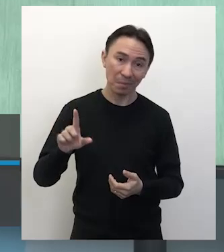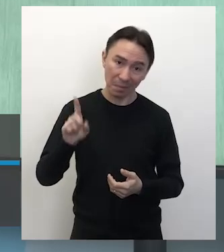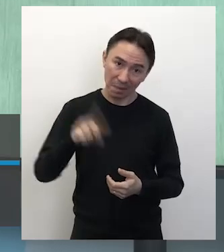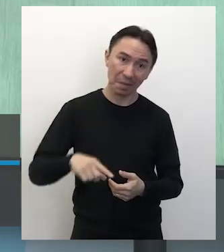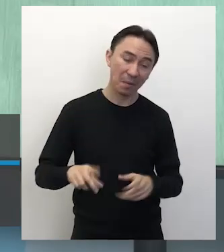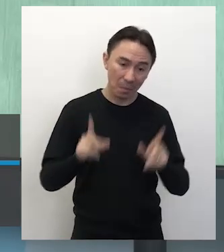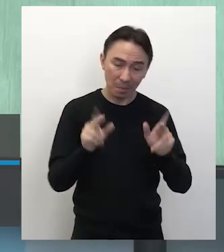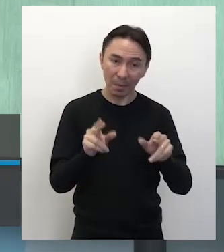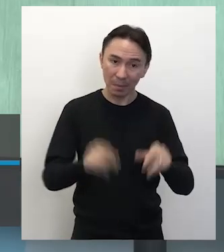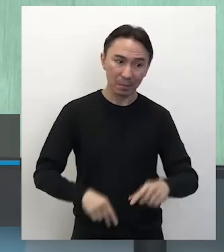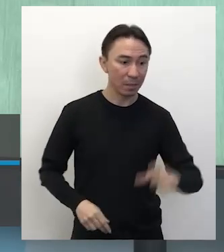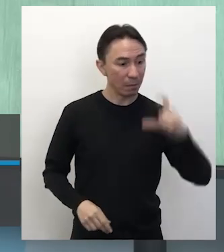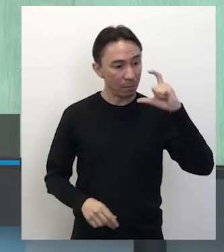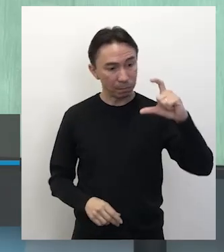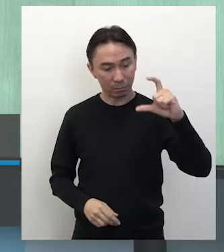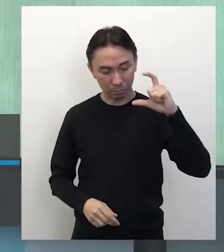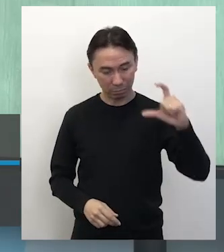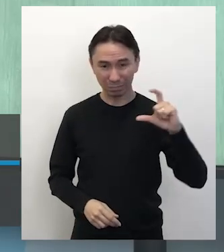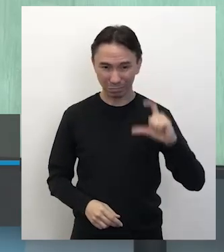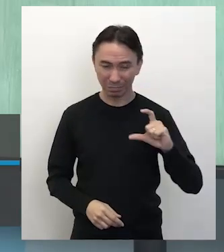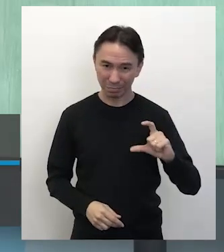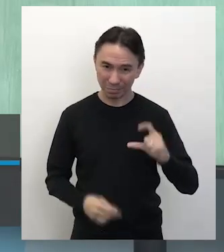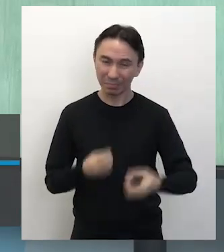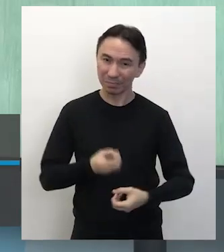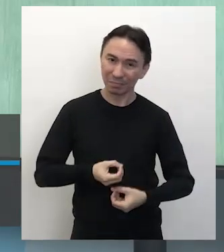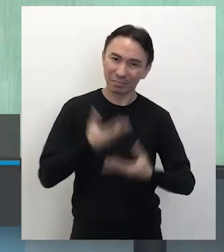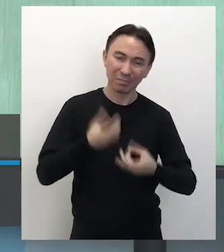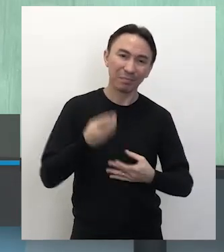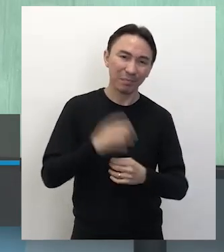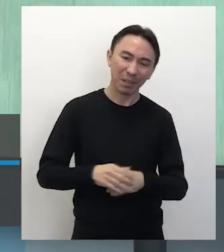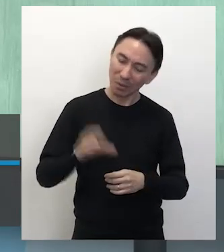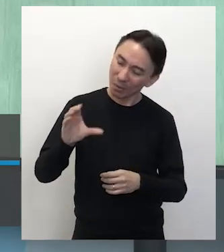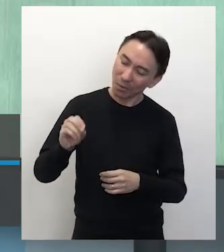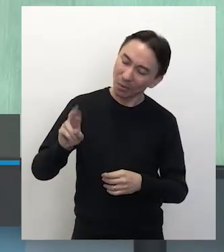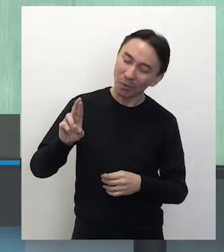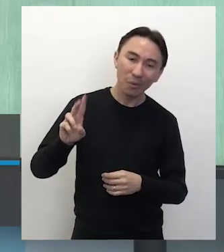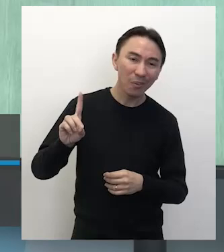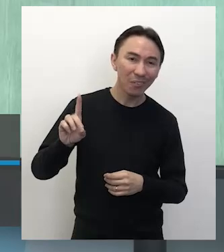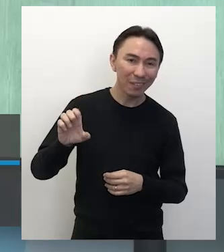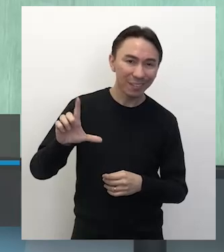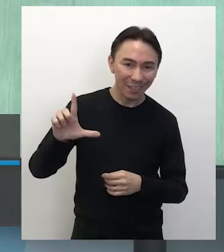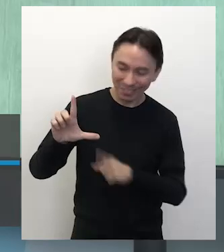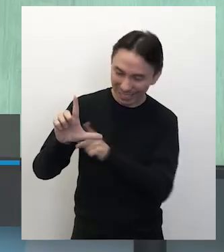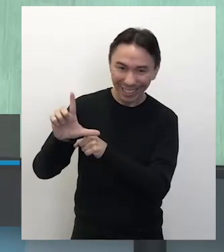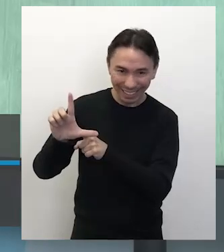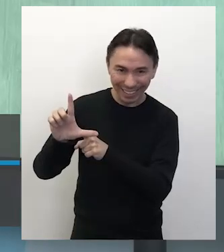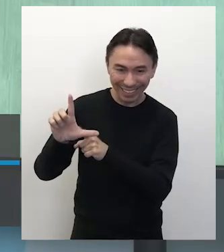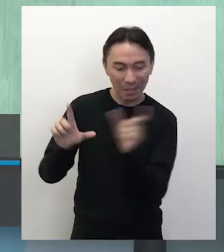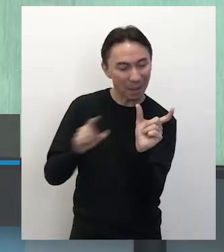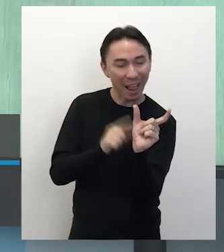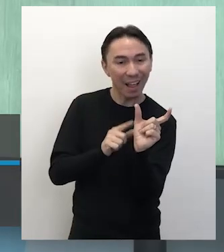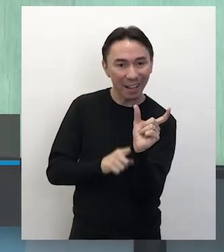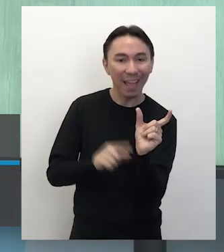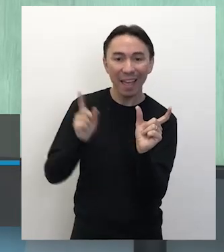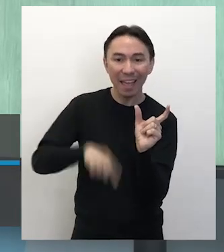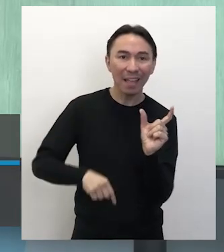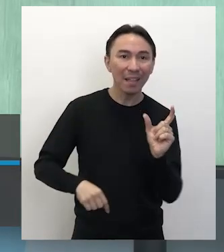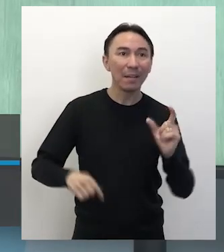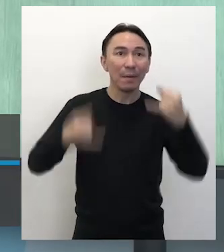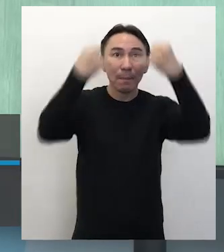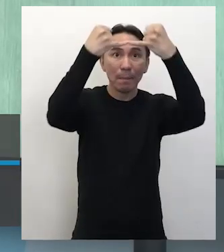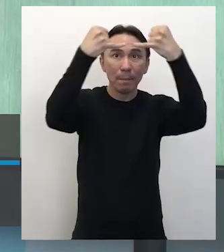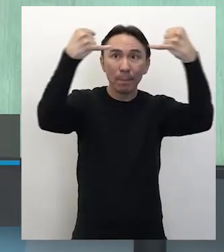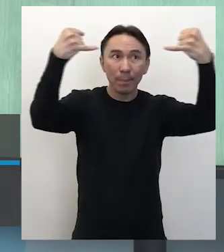se relaciona também com isso, a questão da corda, né, dos varais, então eles ficam pendurados lá, bem bonitinho, assim, é